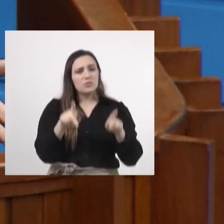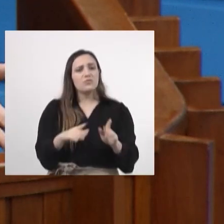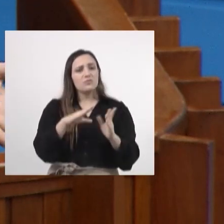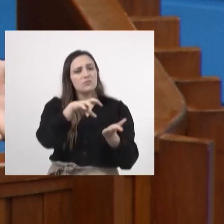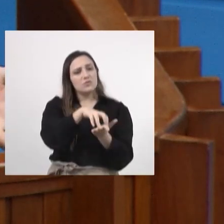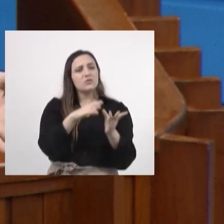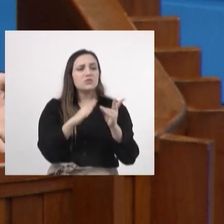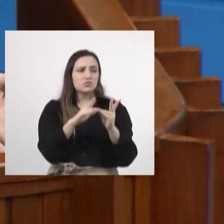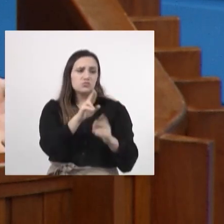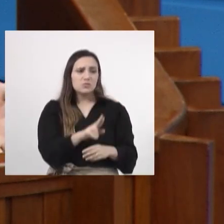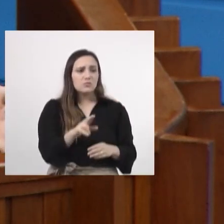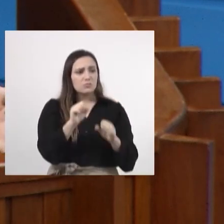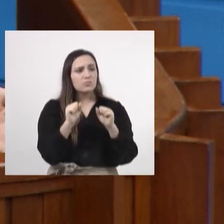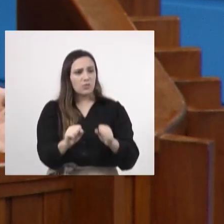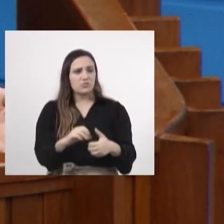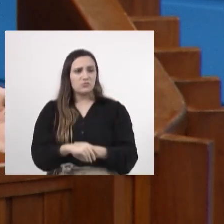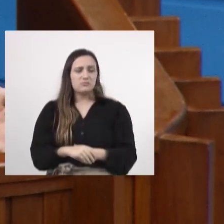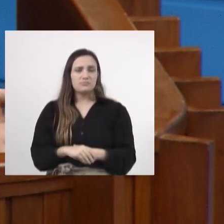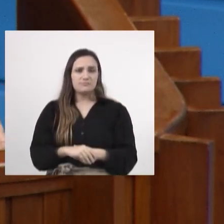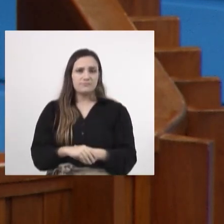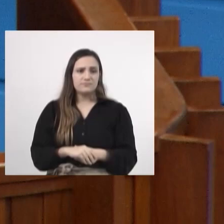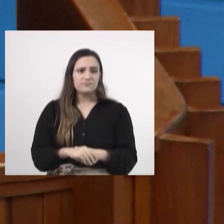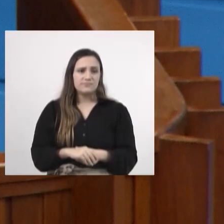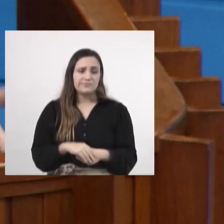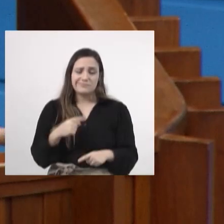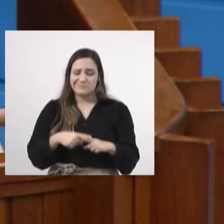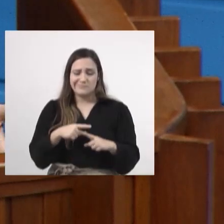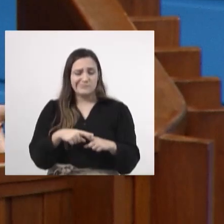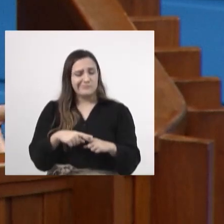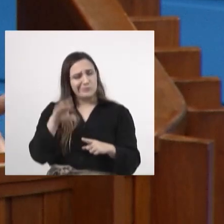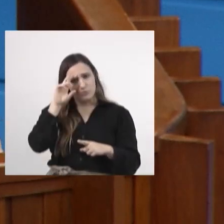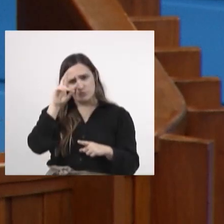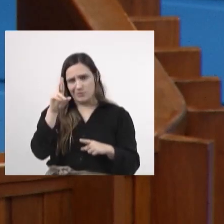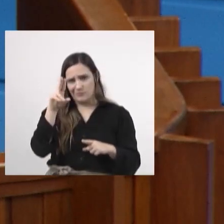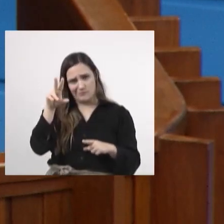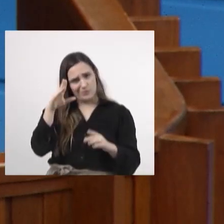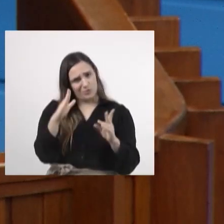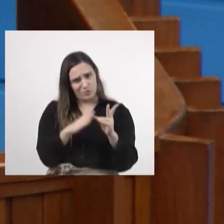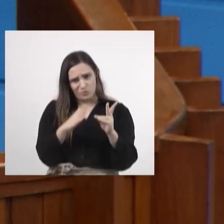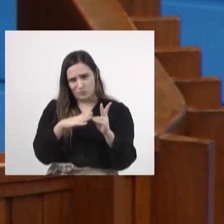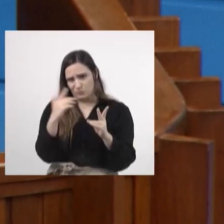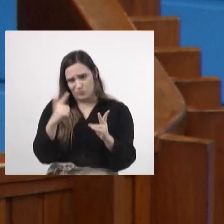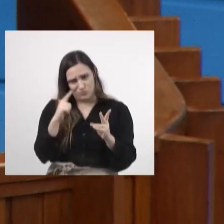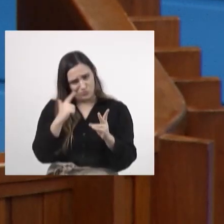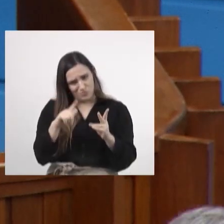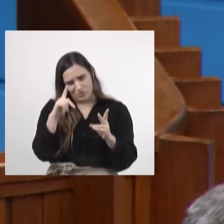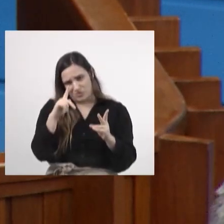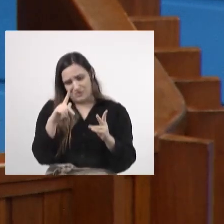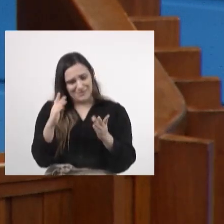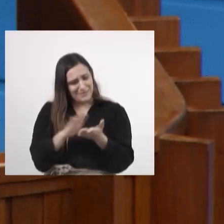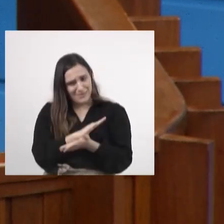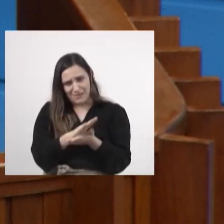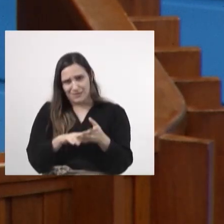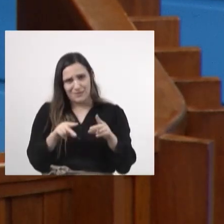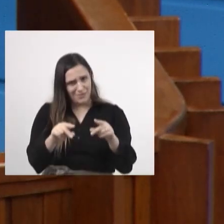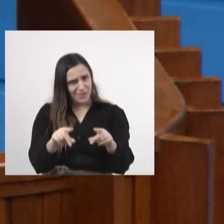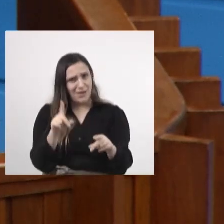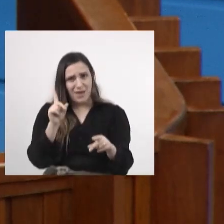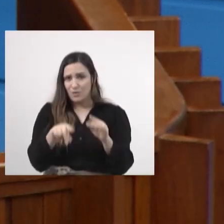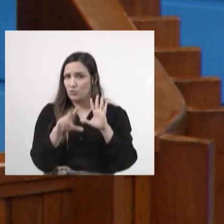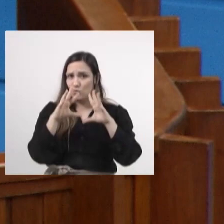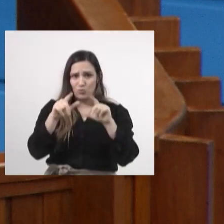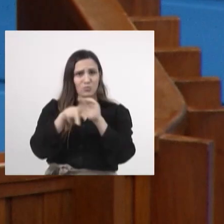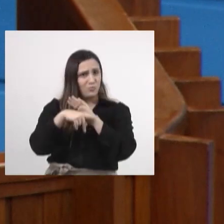Porque o índio não é proprietário, ele não tem terra, ele é usufrutuário de uma terra da União.